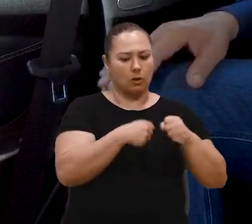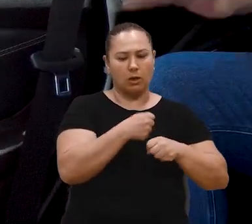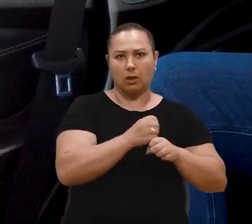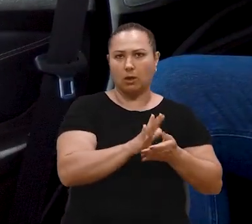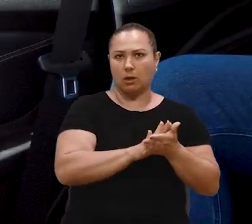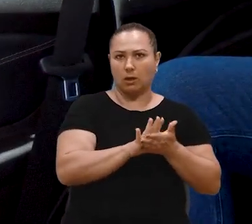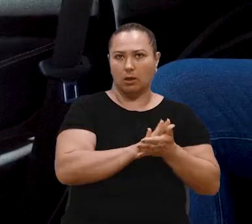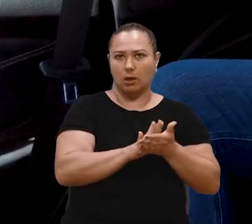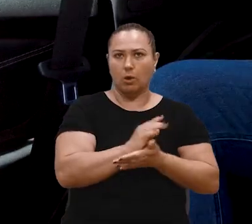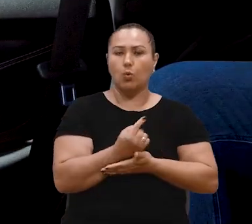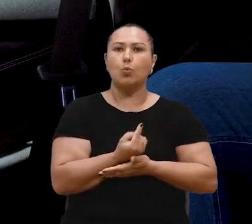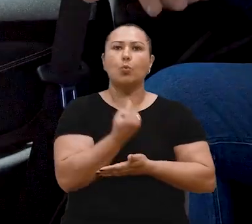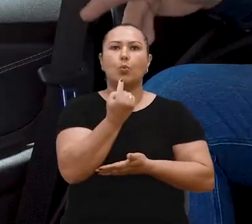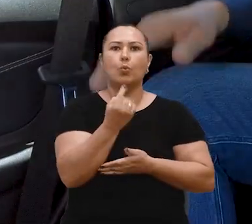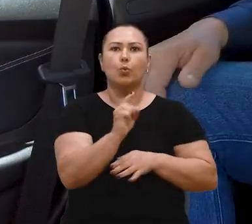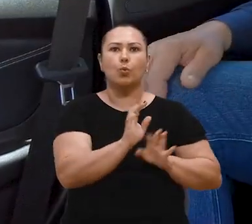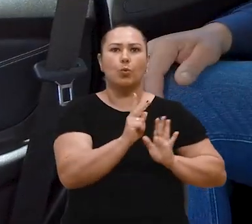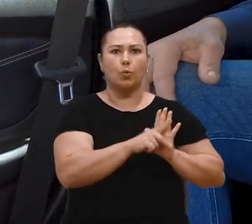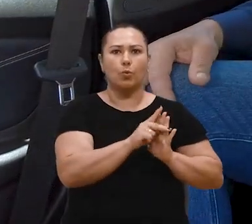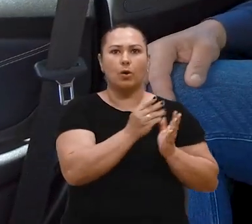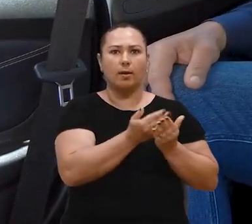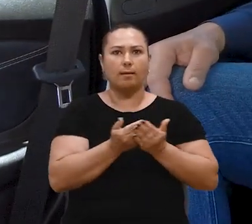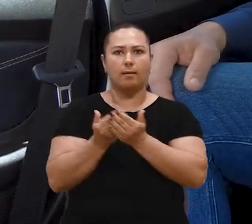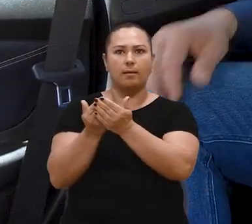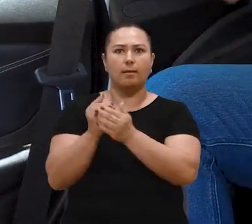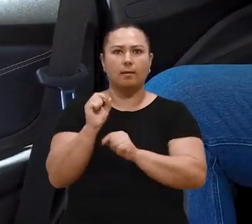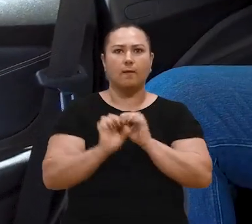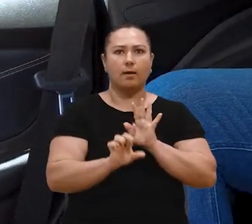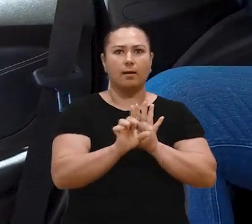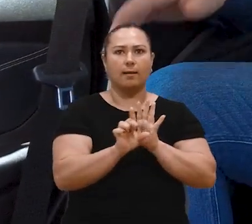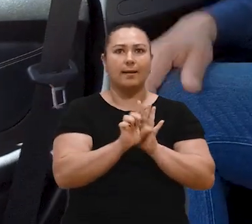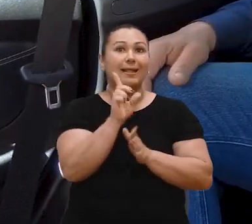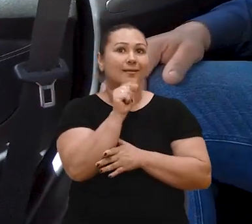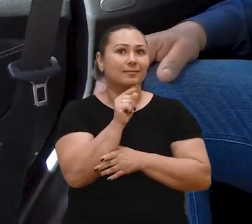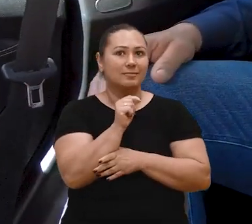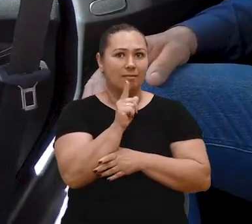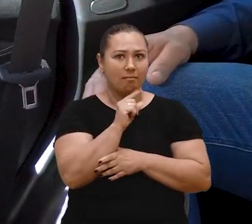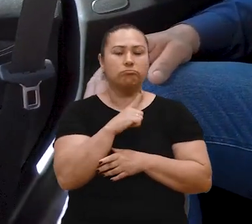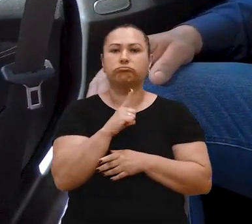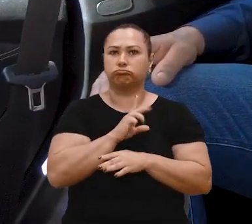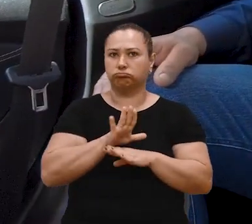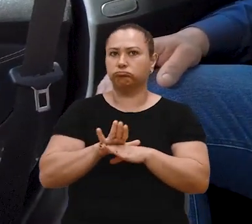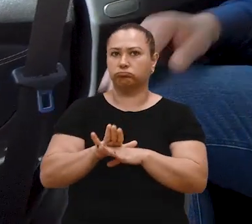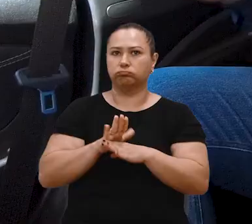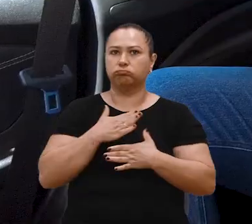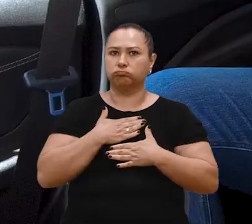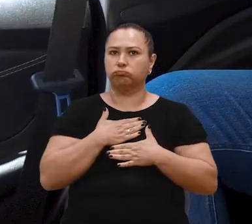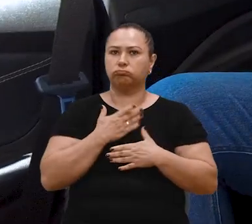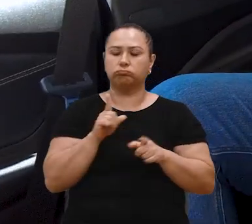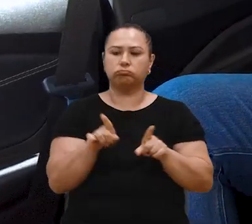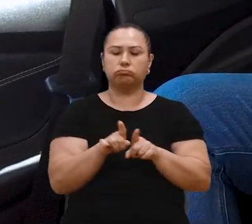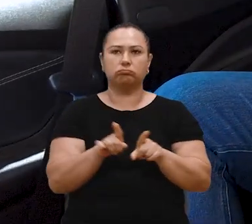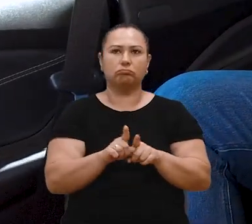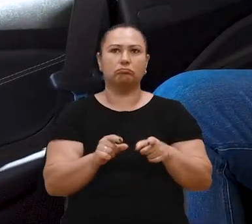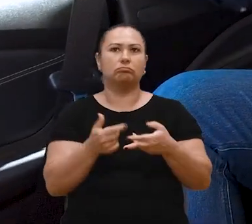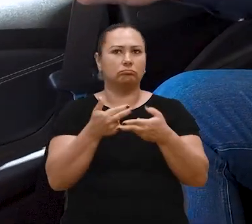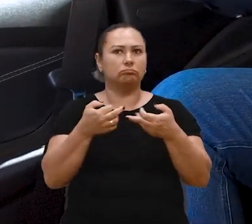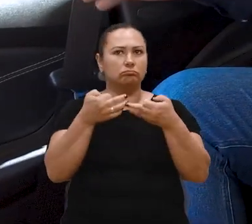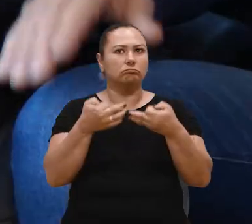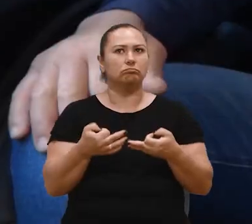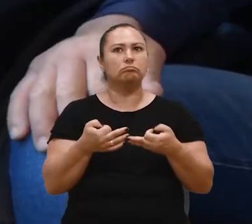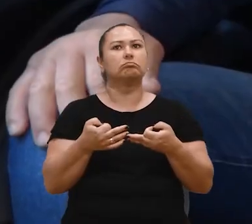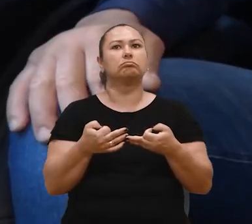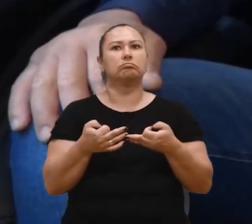ano. O único projeto encaminhado foi o projeto da Lei das Águas, que tem a minha contribuição e de forma